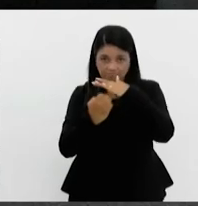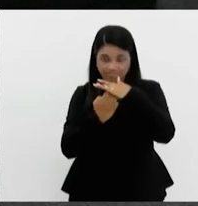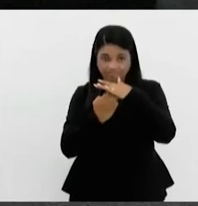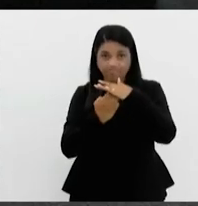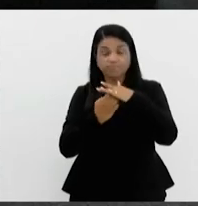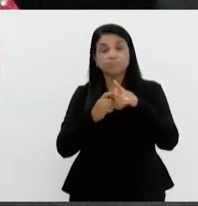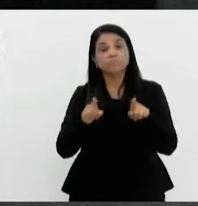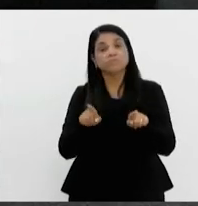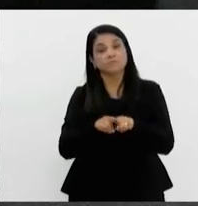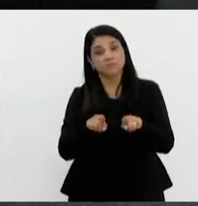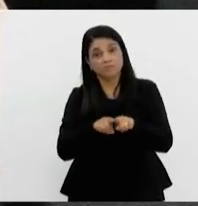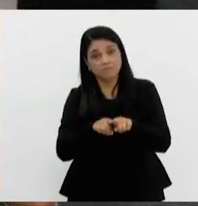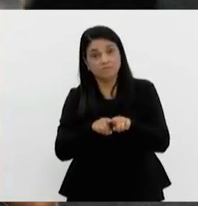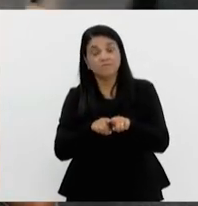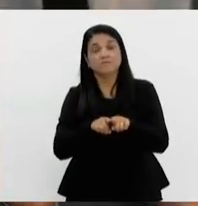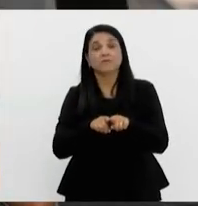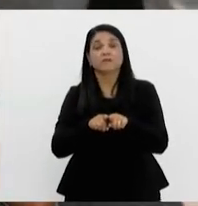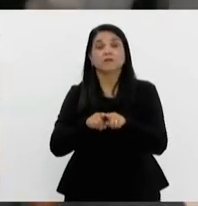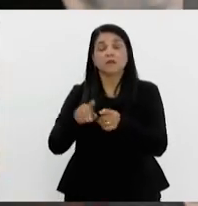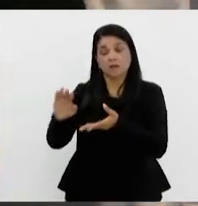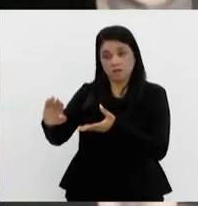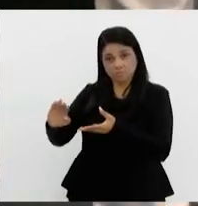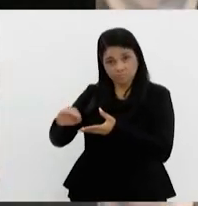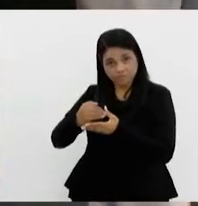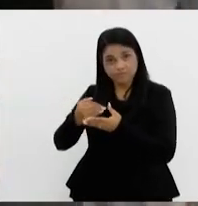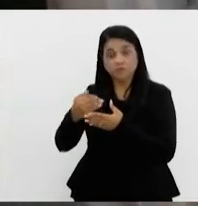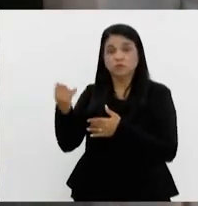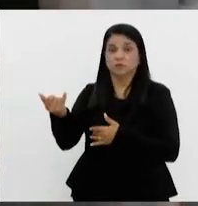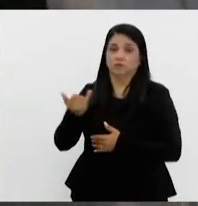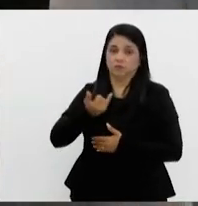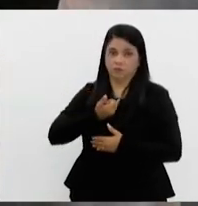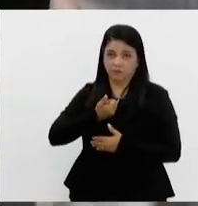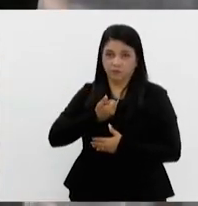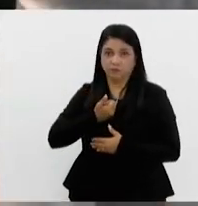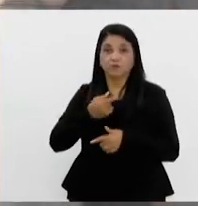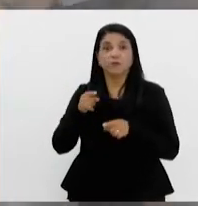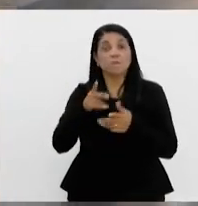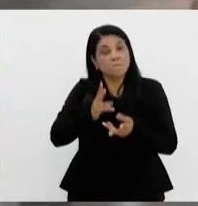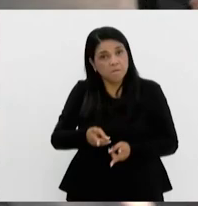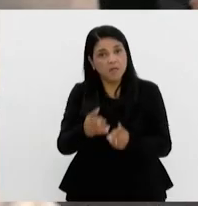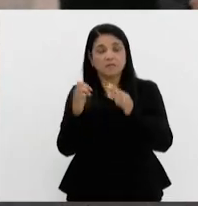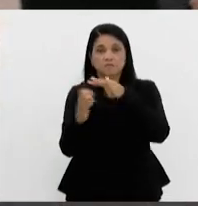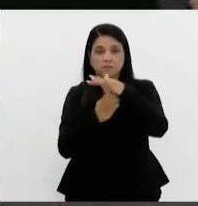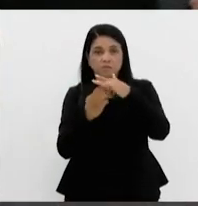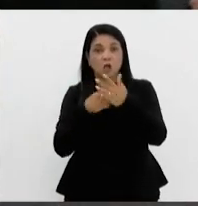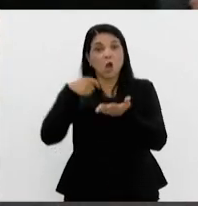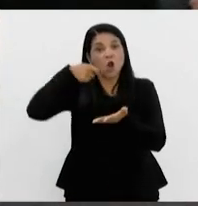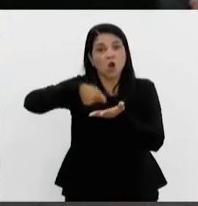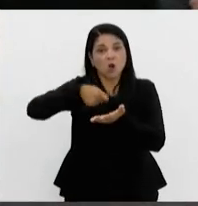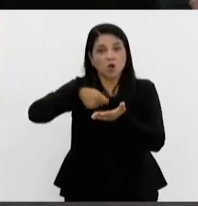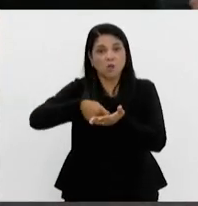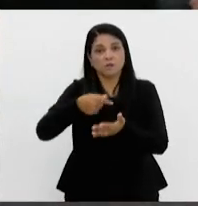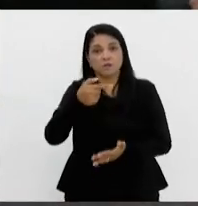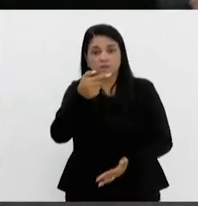mas também acabamos de receber uma notícia que essa mesma empresa está cobrando